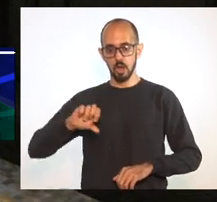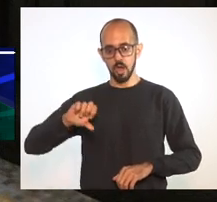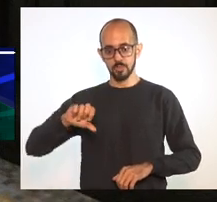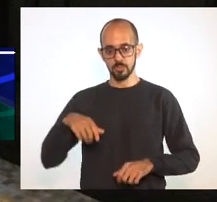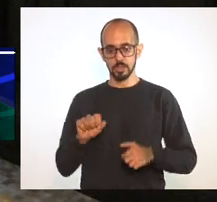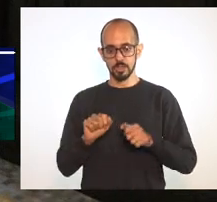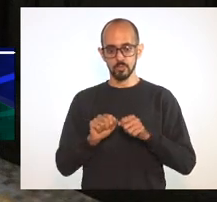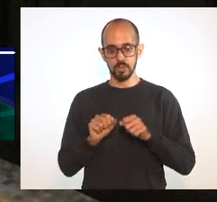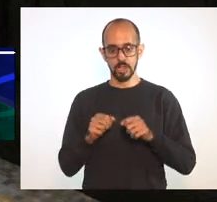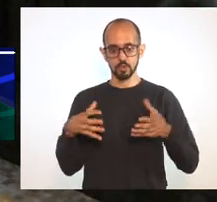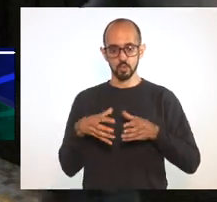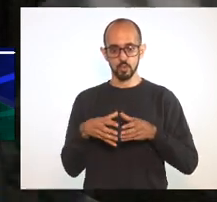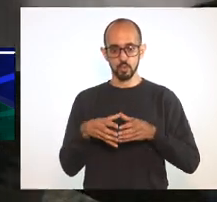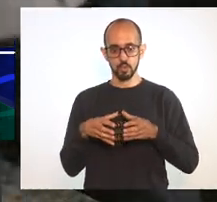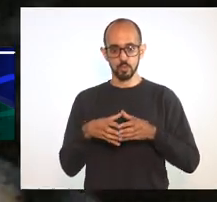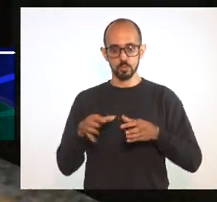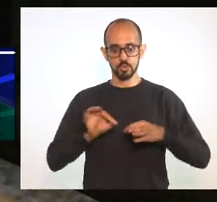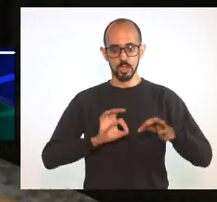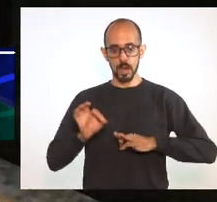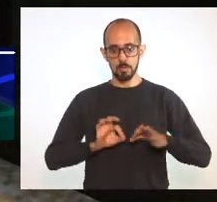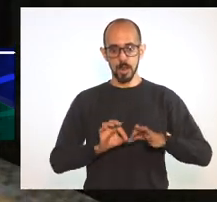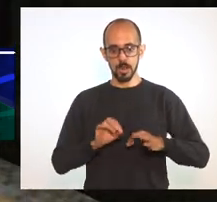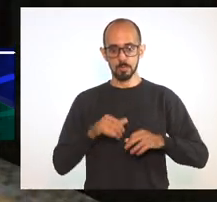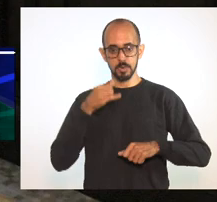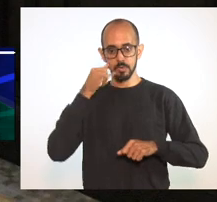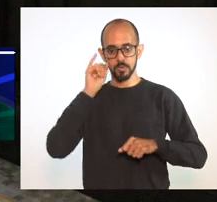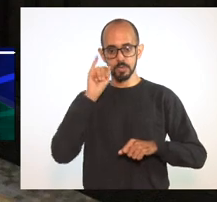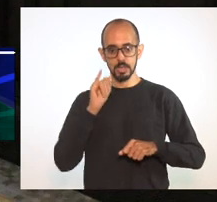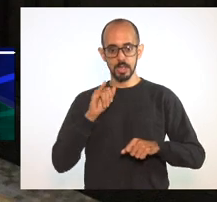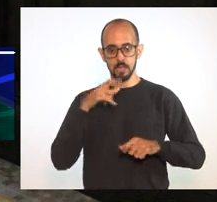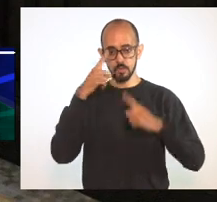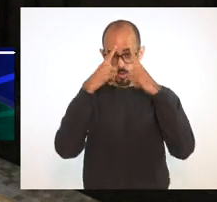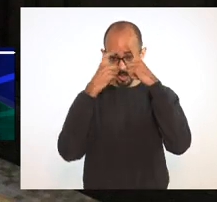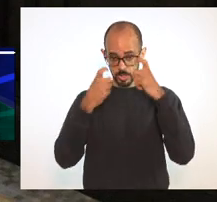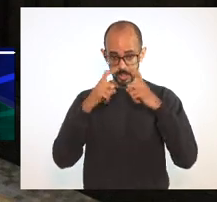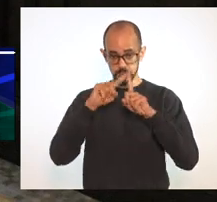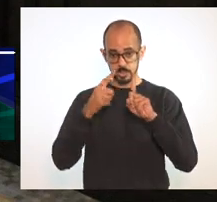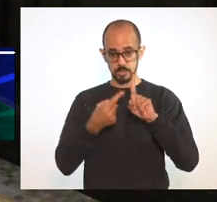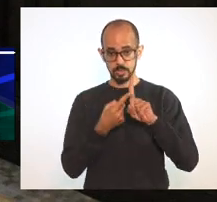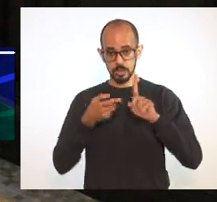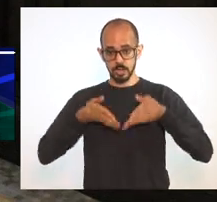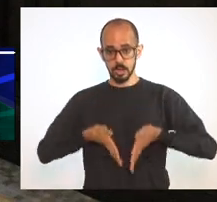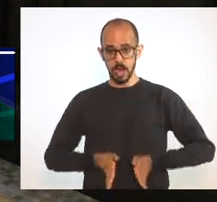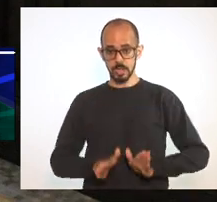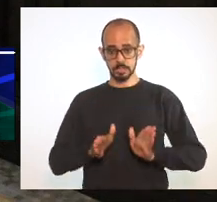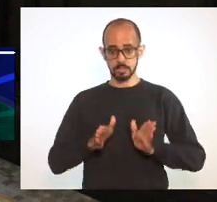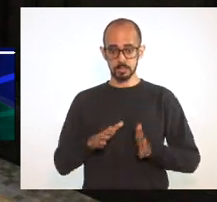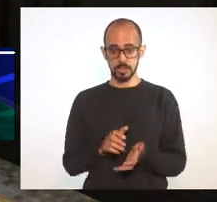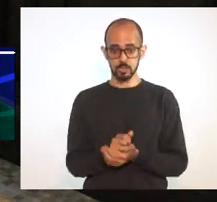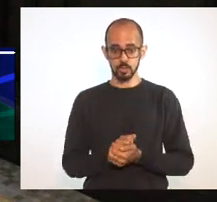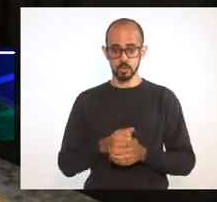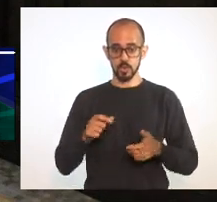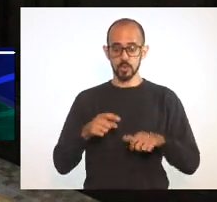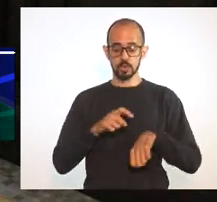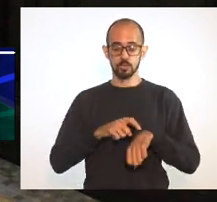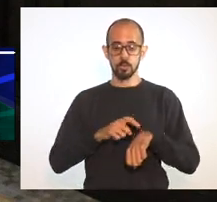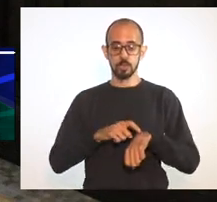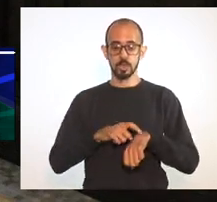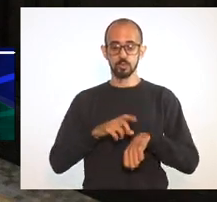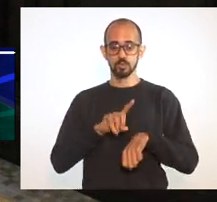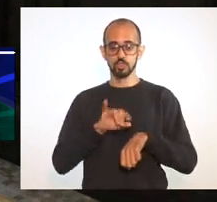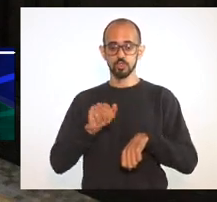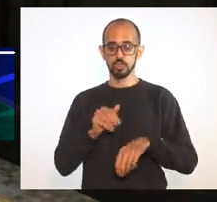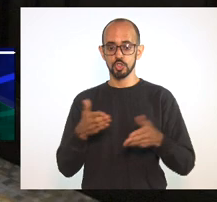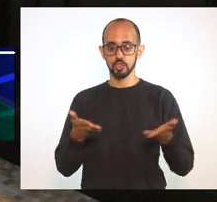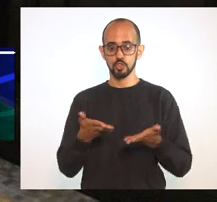Grupo de Trabalho de Prevenção e Combate à Violência Obstétrica. Nesse dia de hoje, que trazemos à luz muitos dos projetos